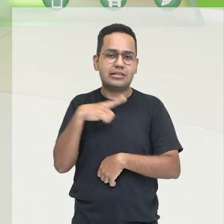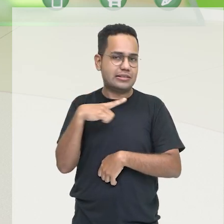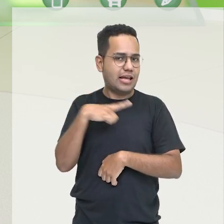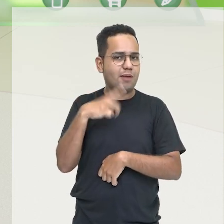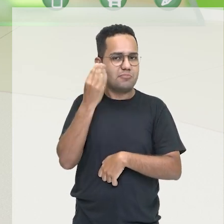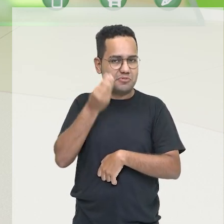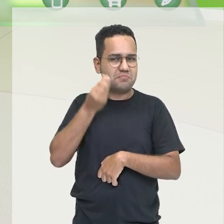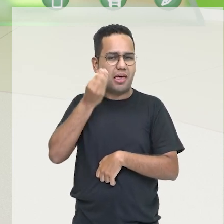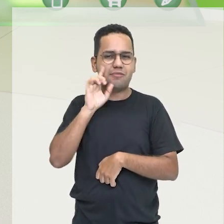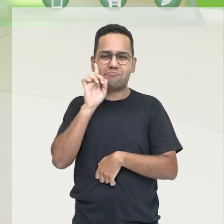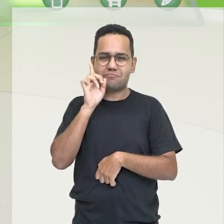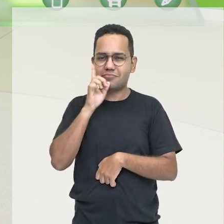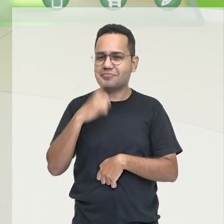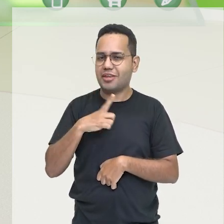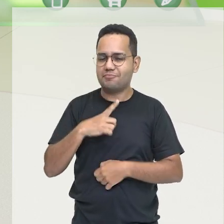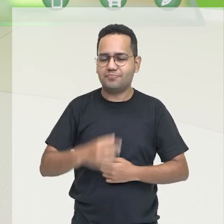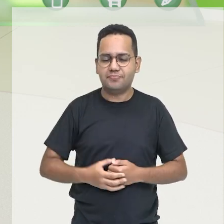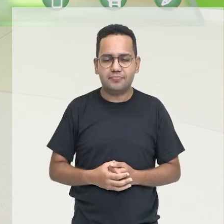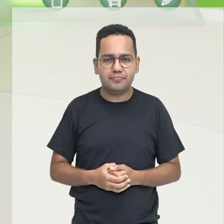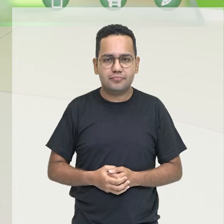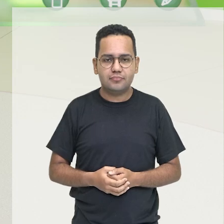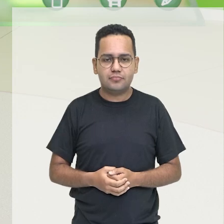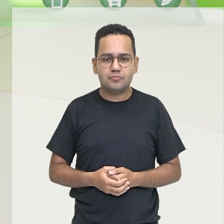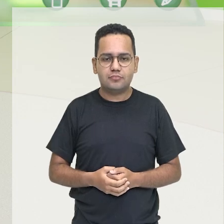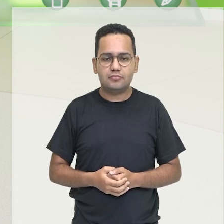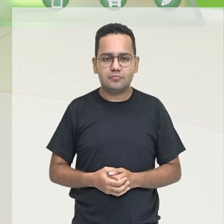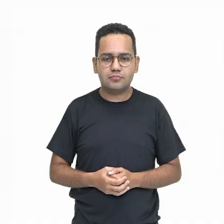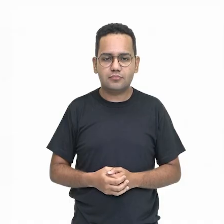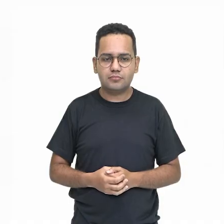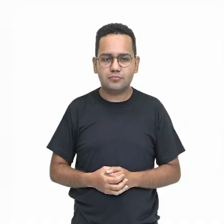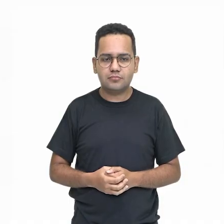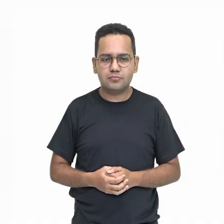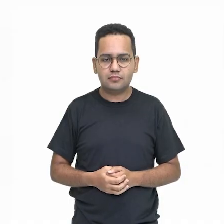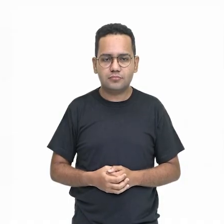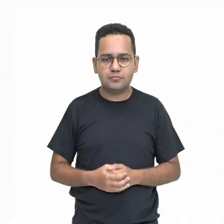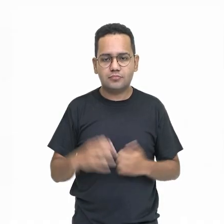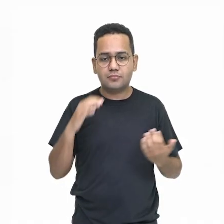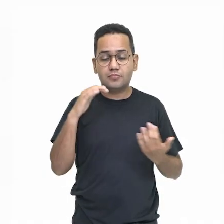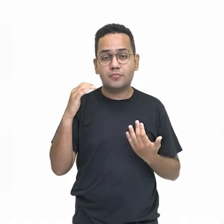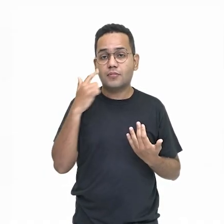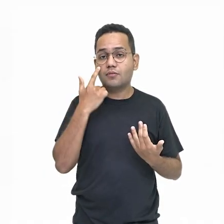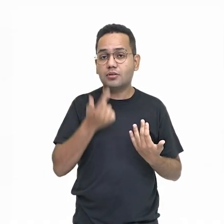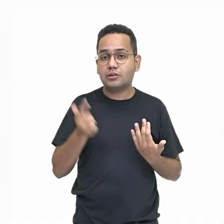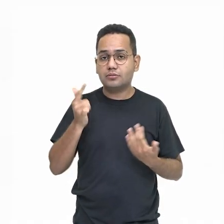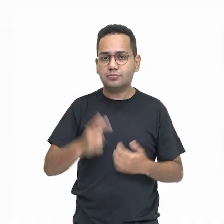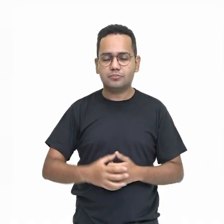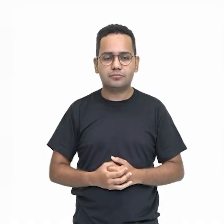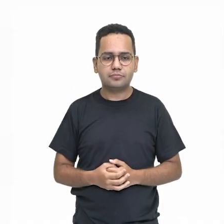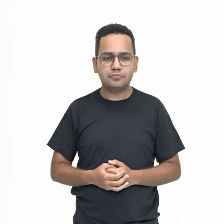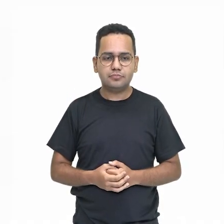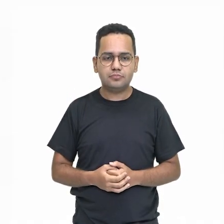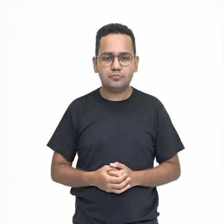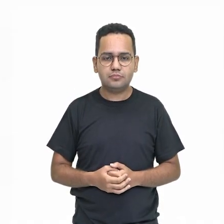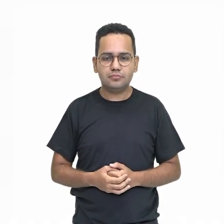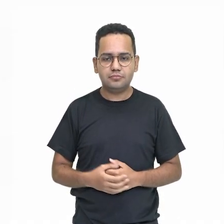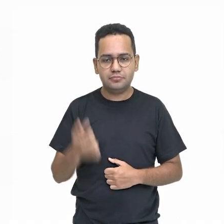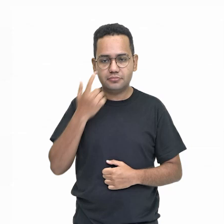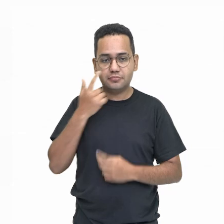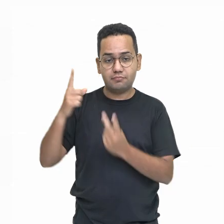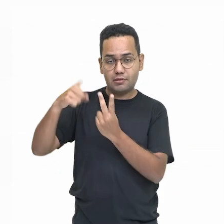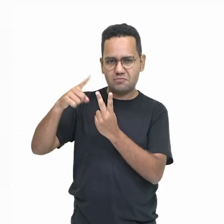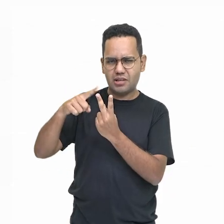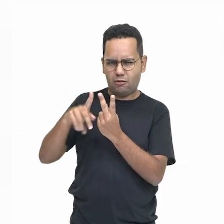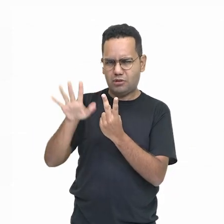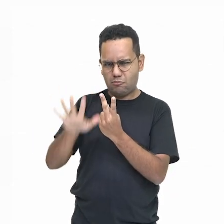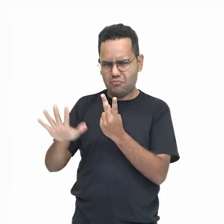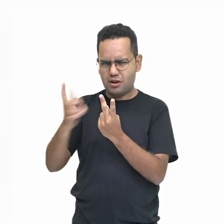no nosso cotidiano. Muito bem. Continuando, vejam aí comigo. Agora, as caixas de